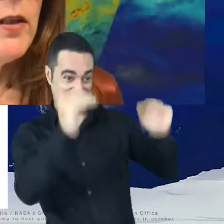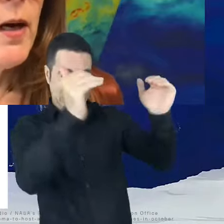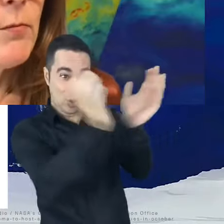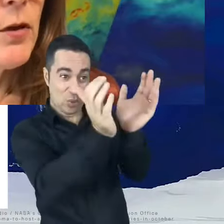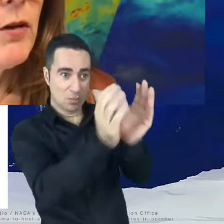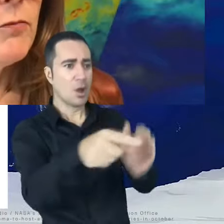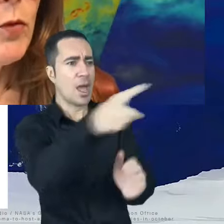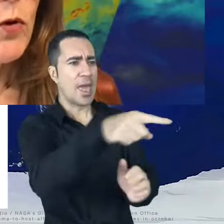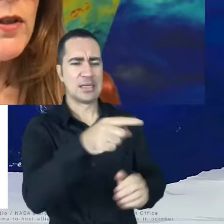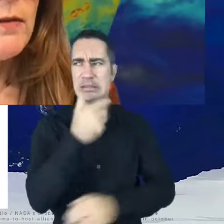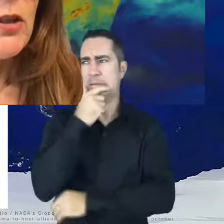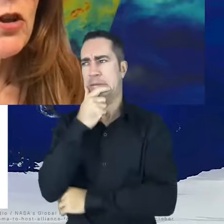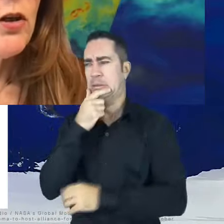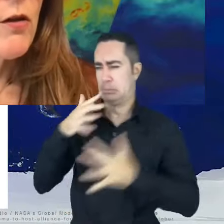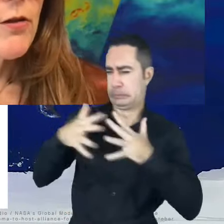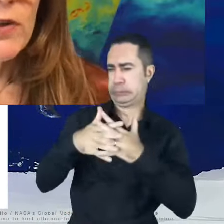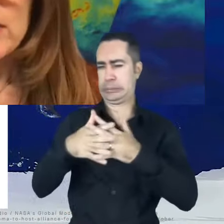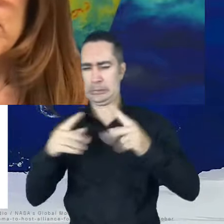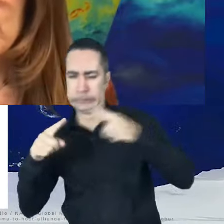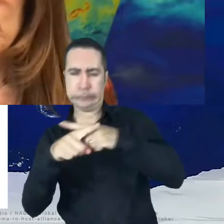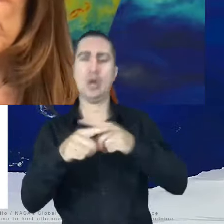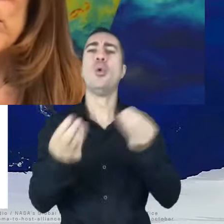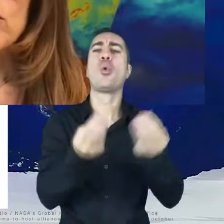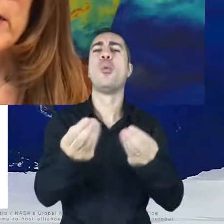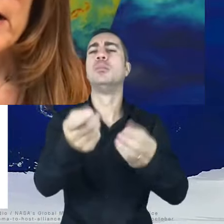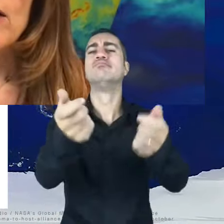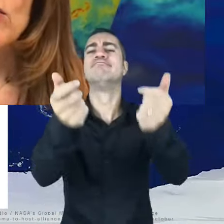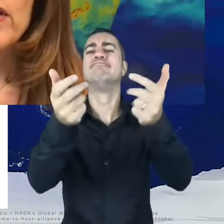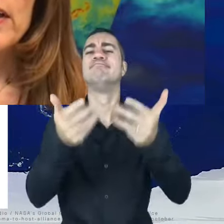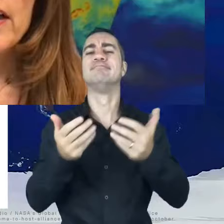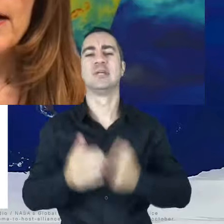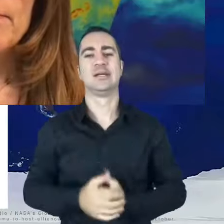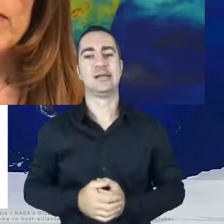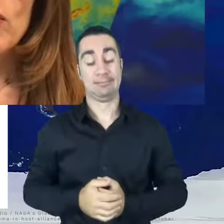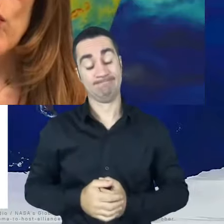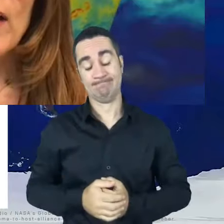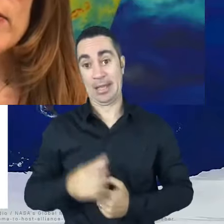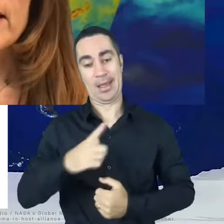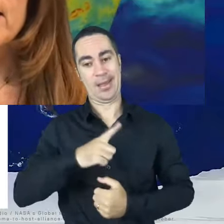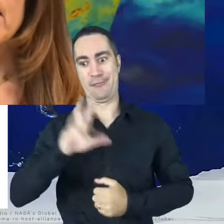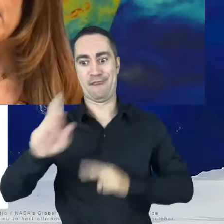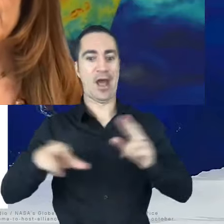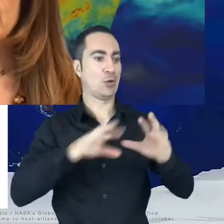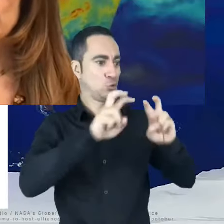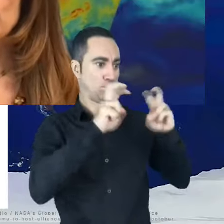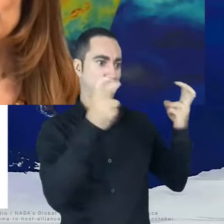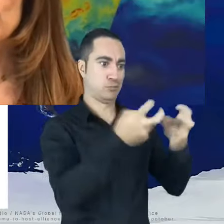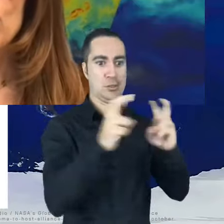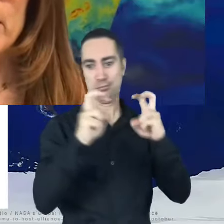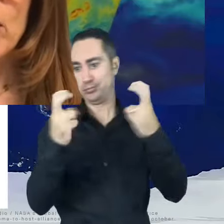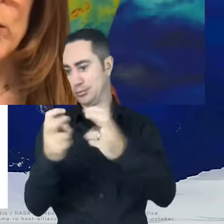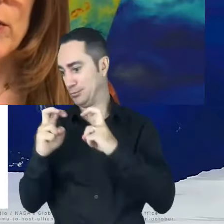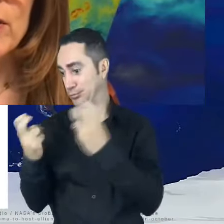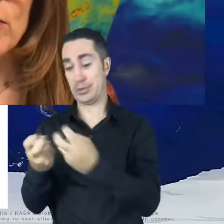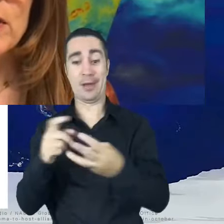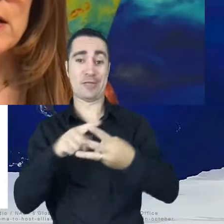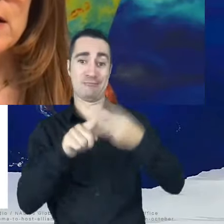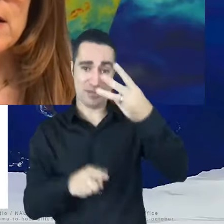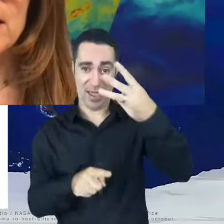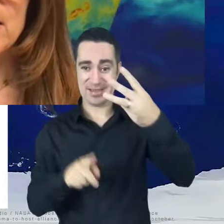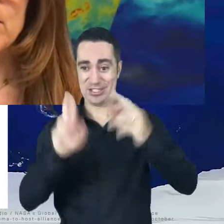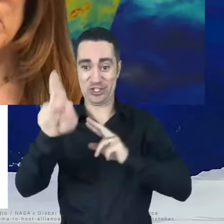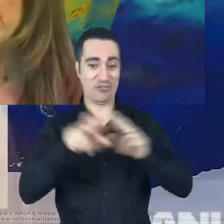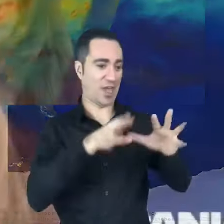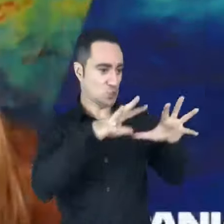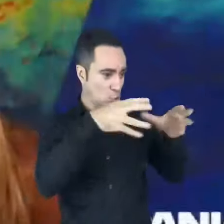você vê? Eu estou em vários conselhos, eu estou em três conselhos diferentes agora, e uma coisa que eu